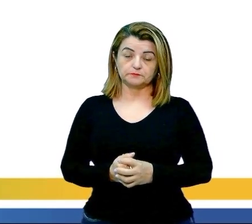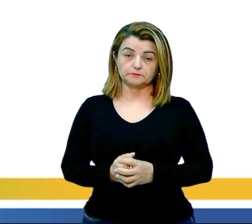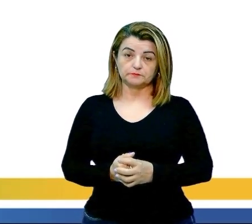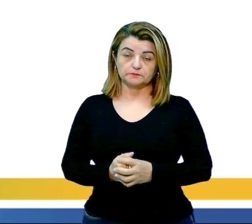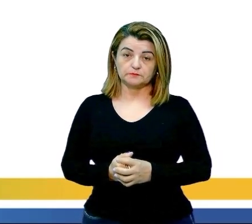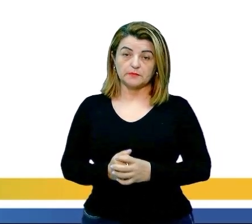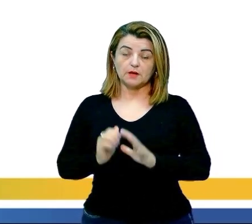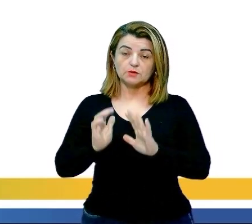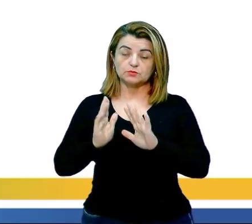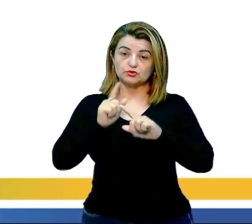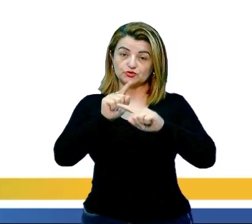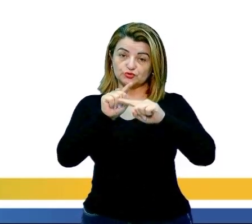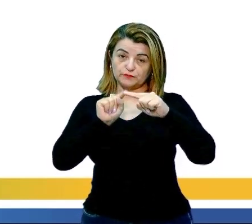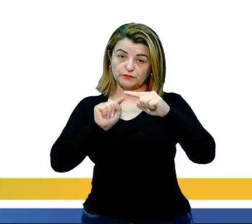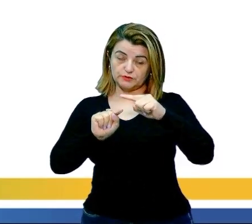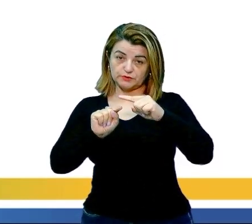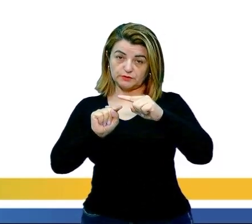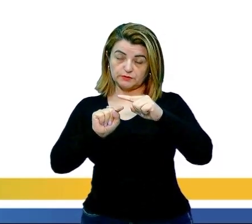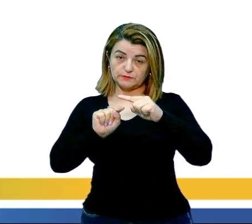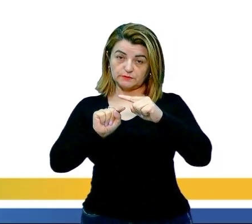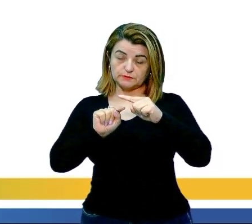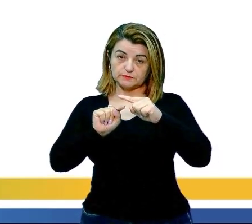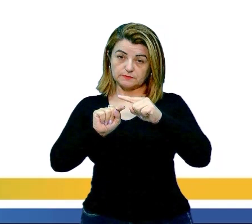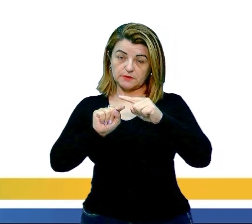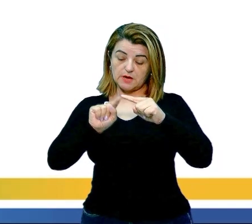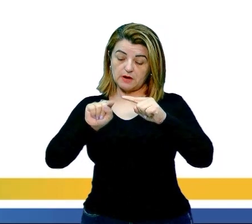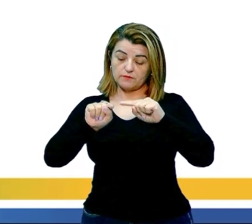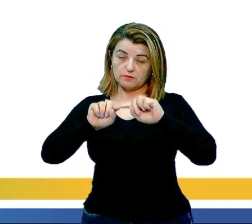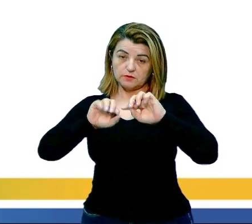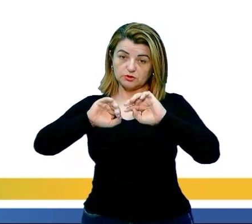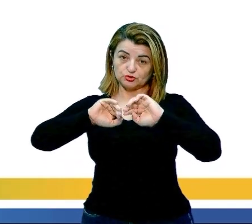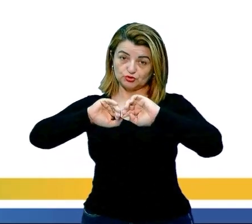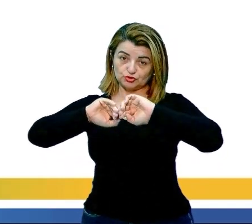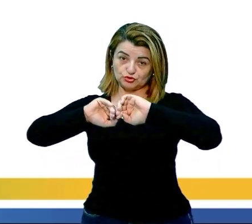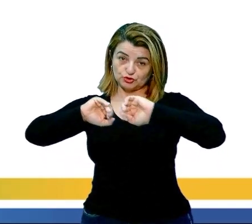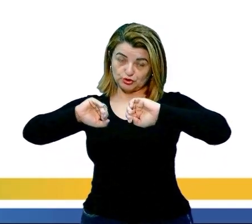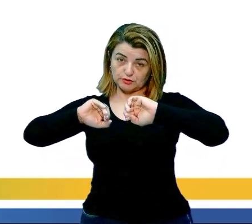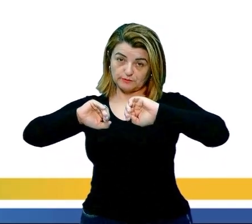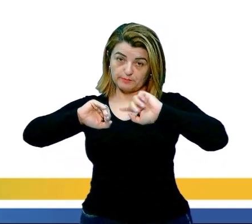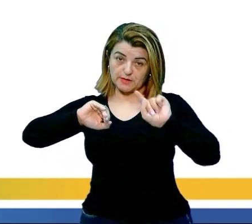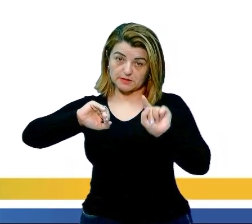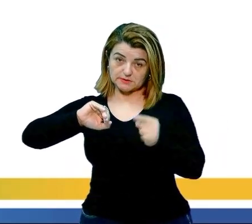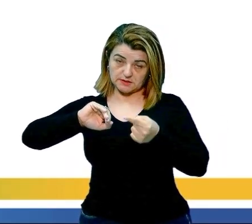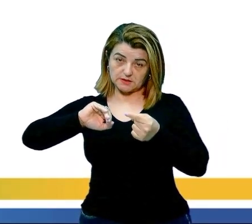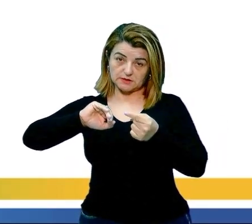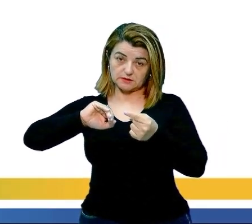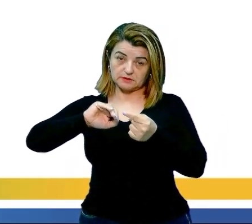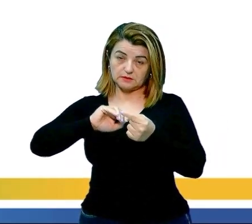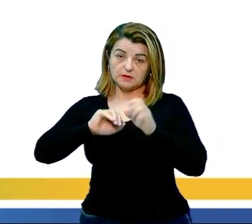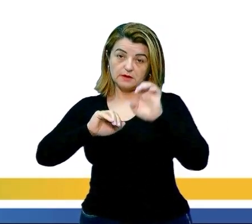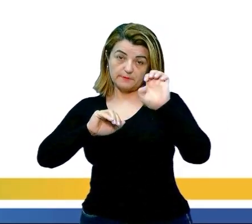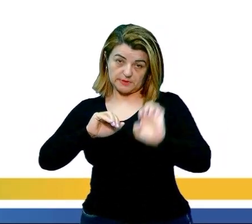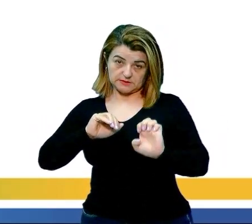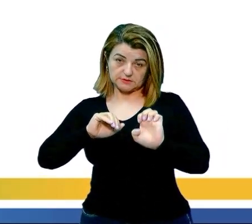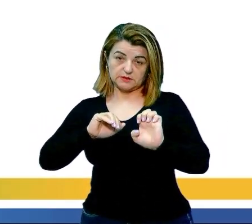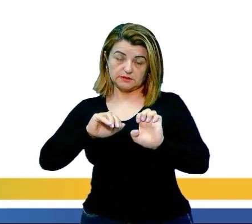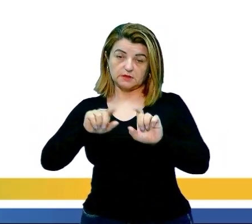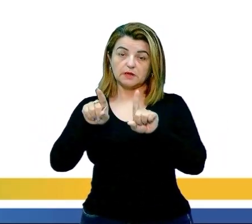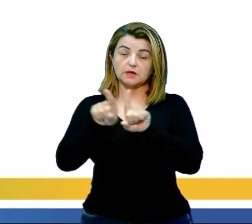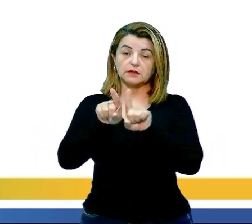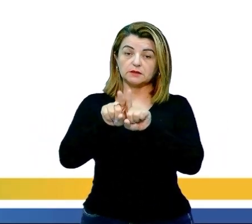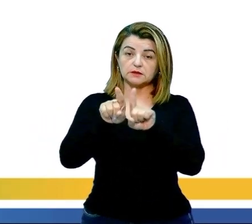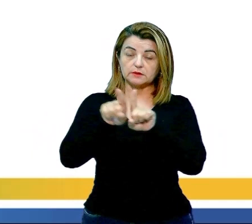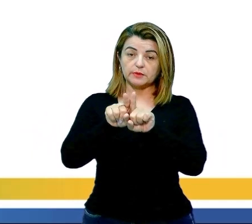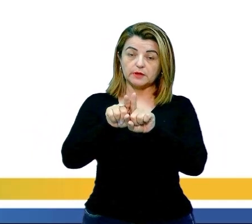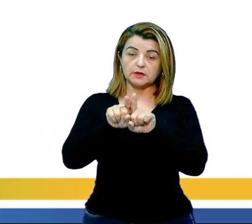Já para dividir, basta deslocar a vírgula para a esquerda uma vez e a quantidade de zeros também vai